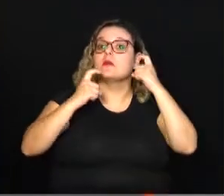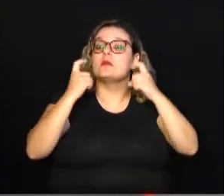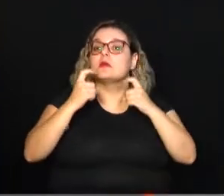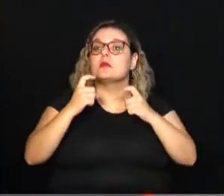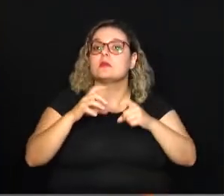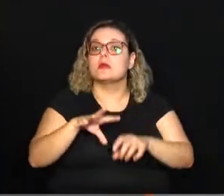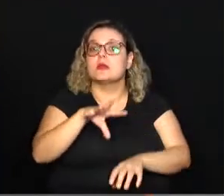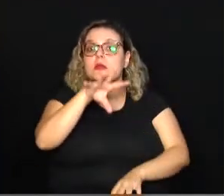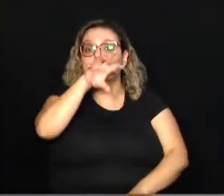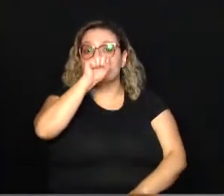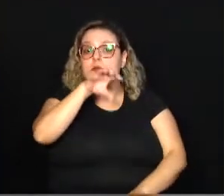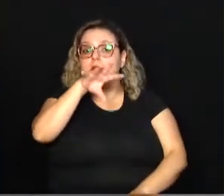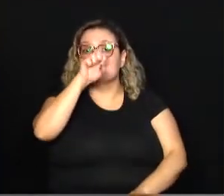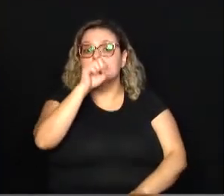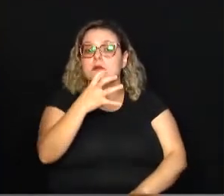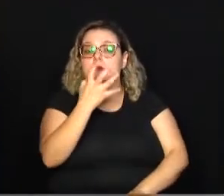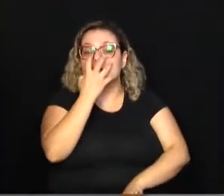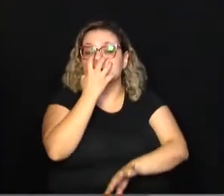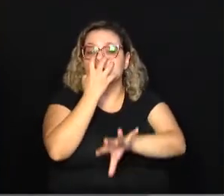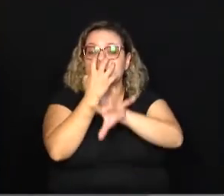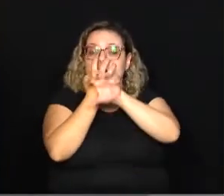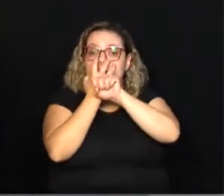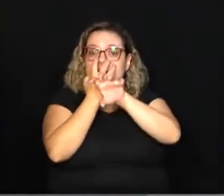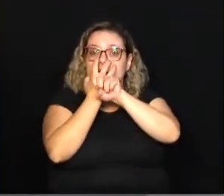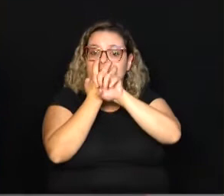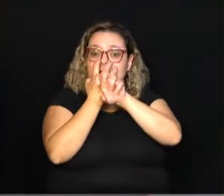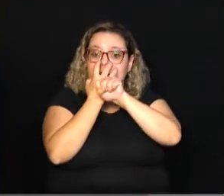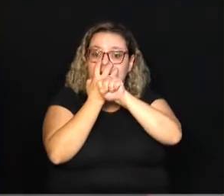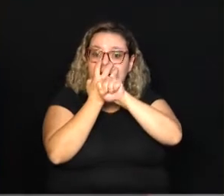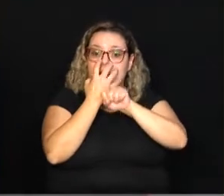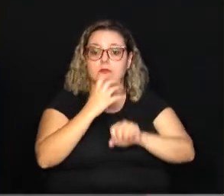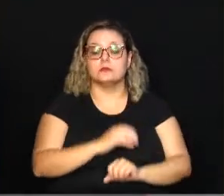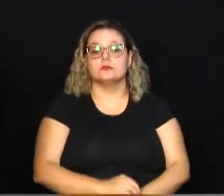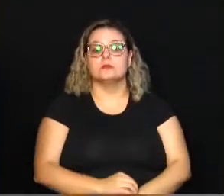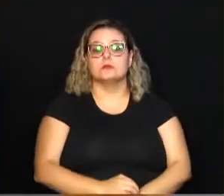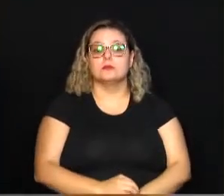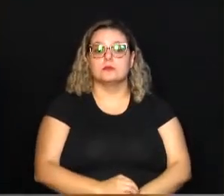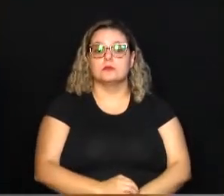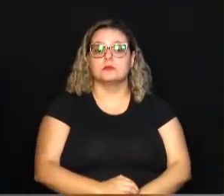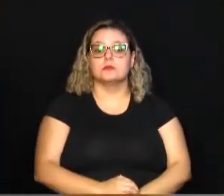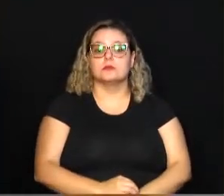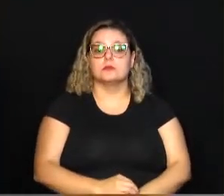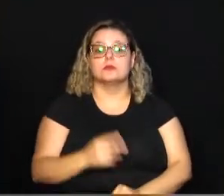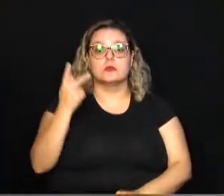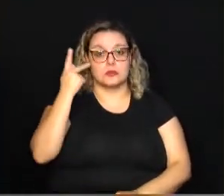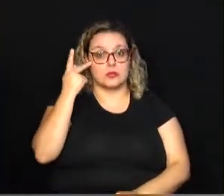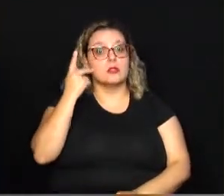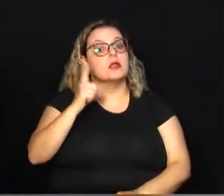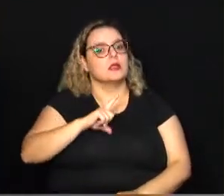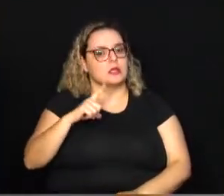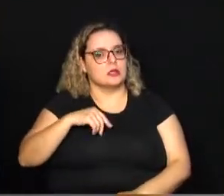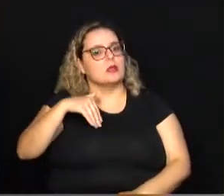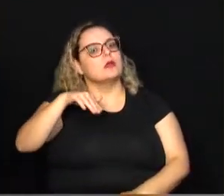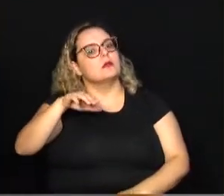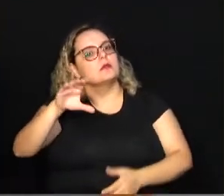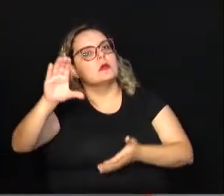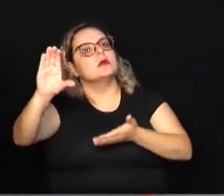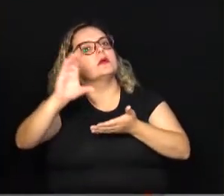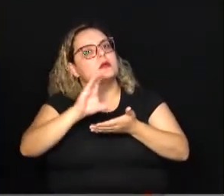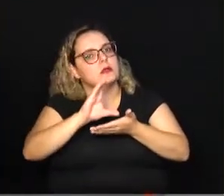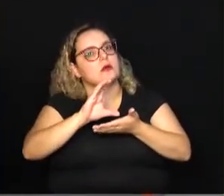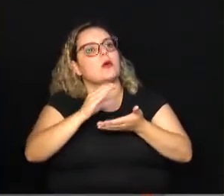Nós estamos no estado de São Paulo, que temos mais recursos em comparação com Manaus e com outros